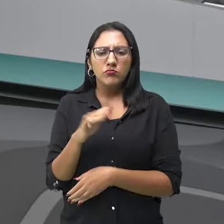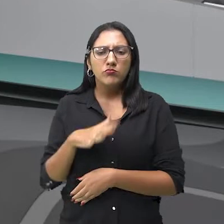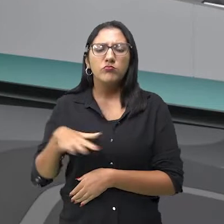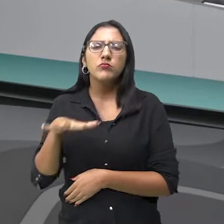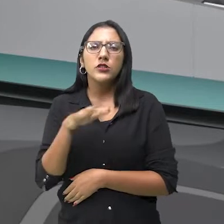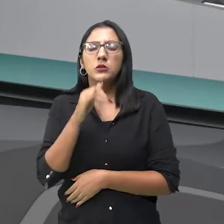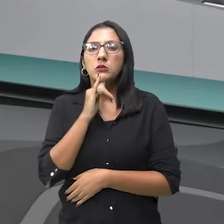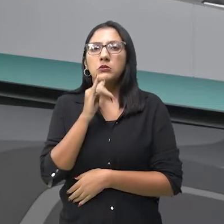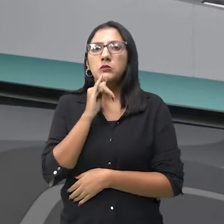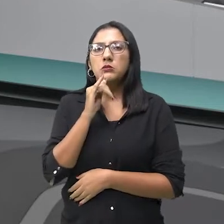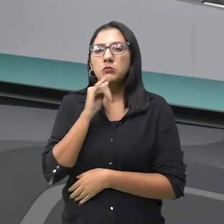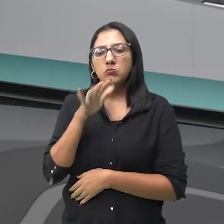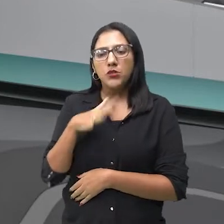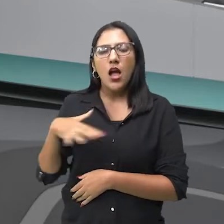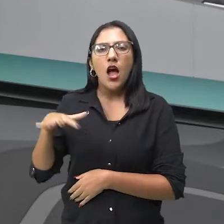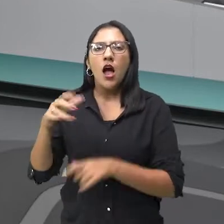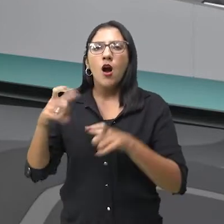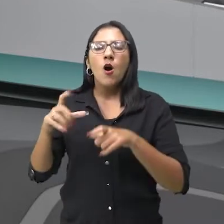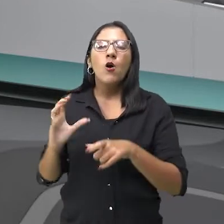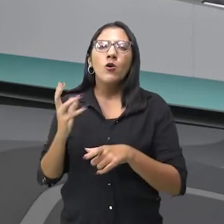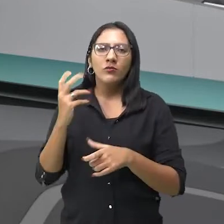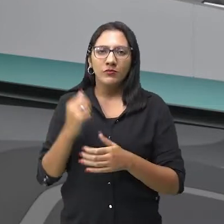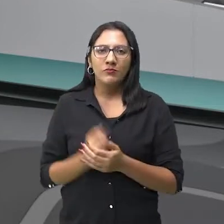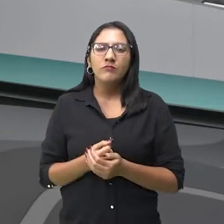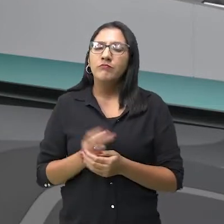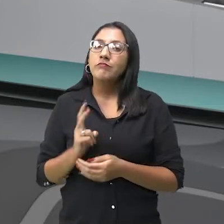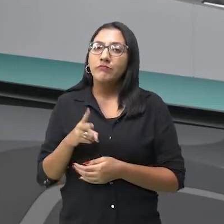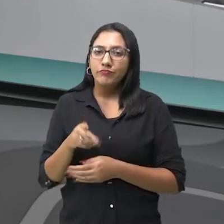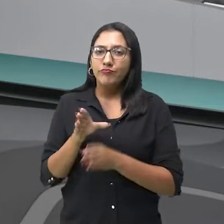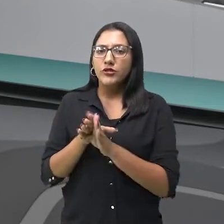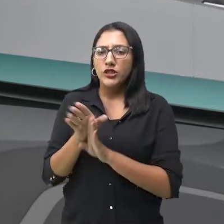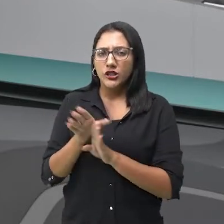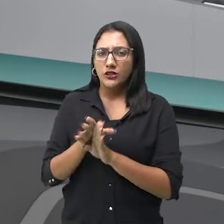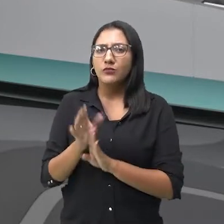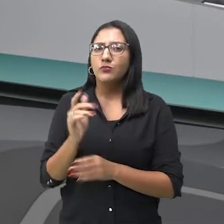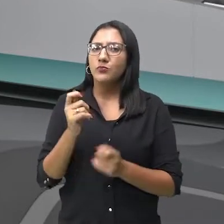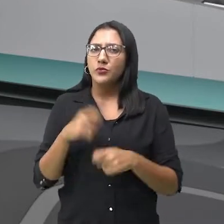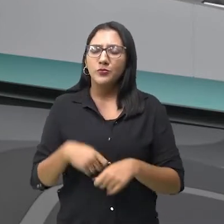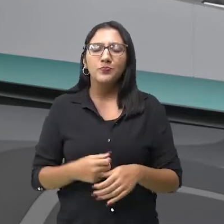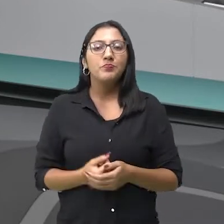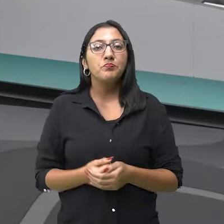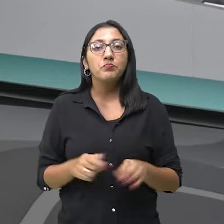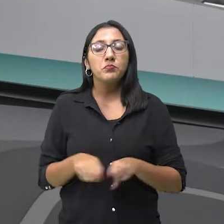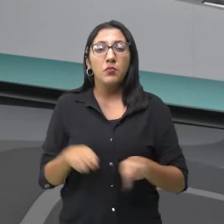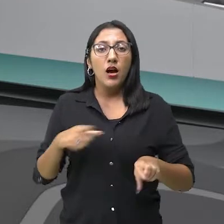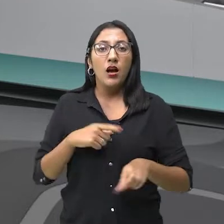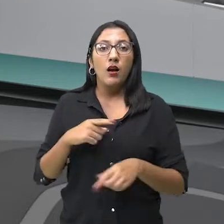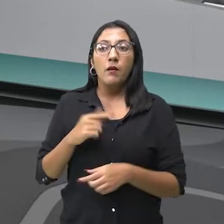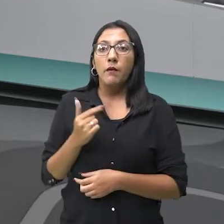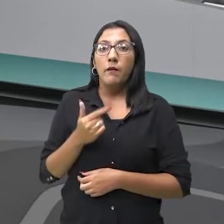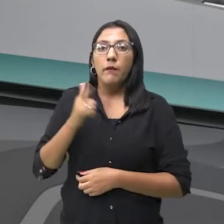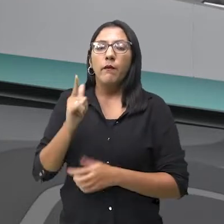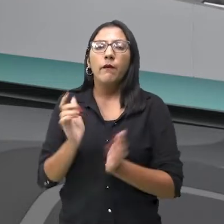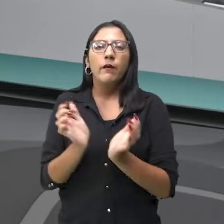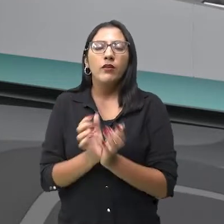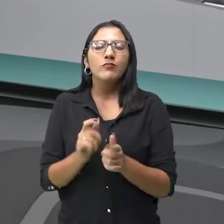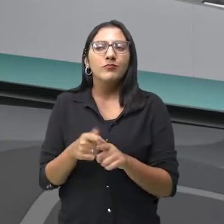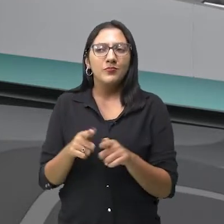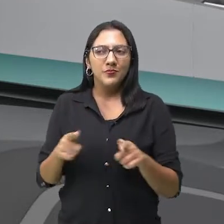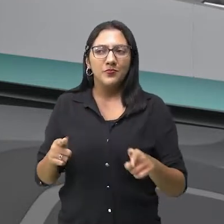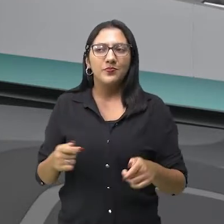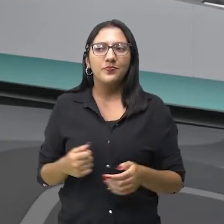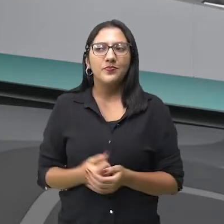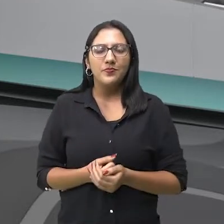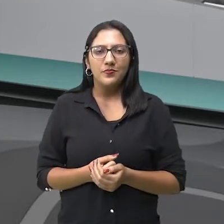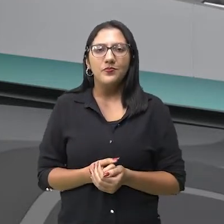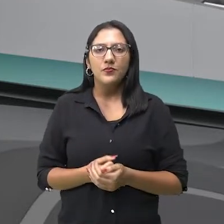quando é o caso do espaço. Então a gente sempre indica isso. Mas existe essa outra classe gramatical aqui, a